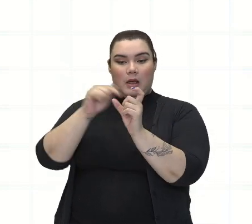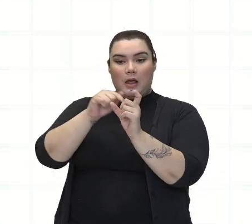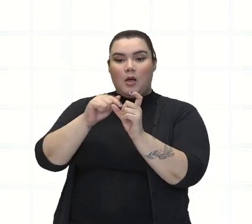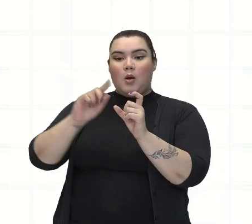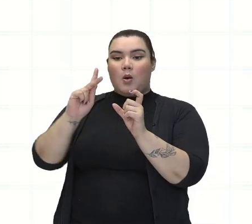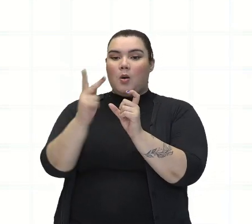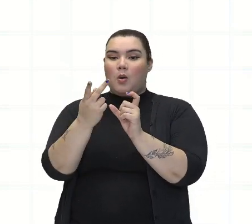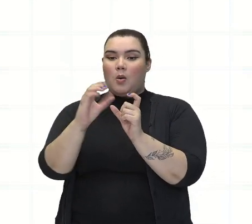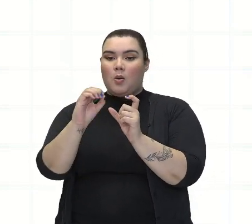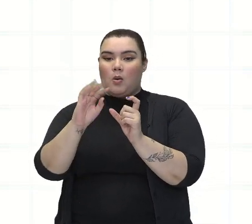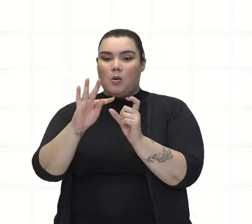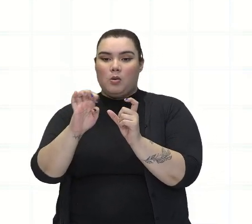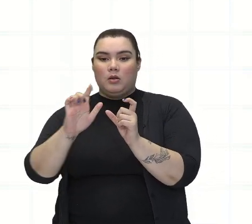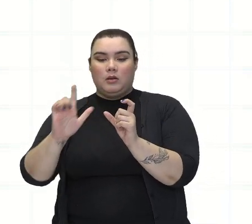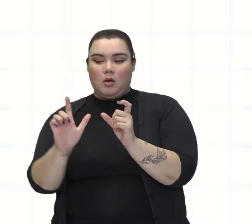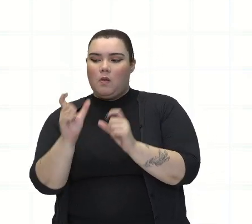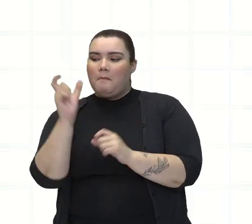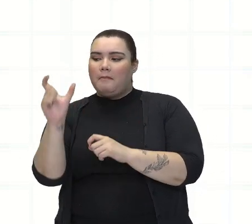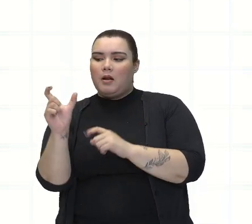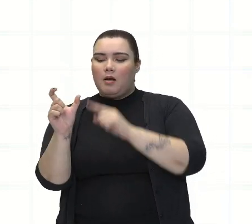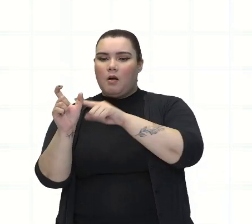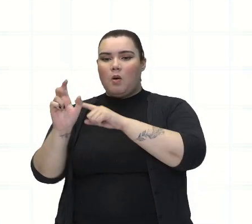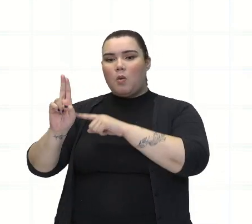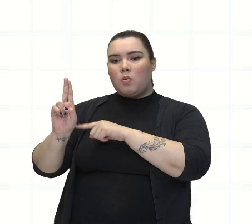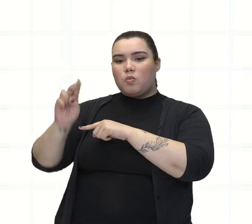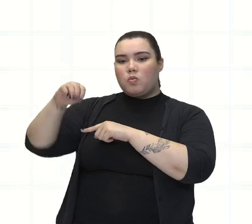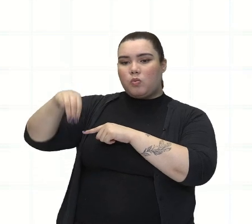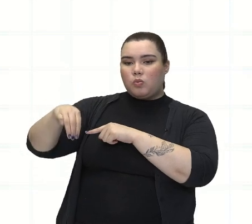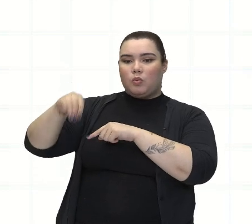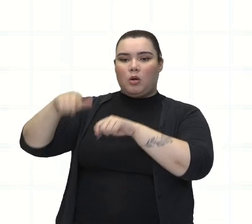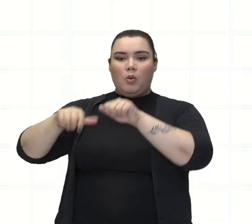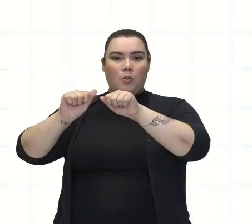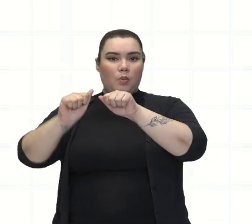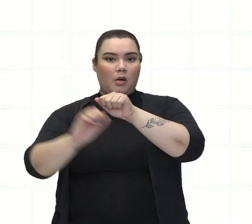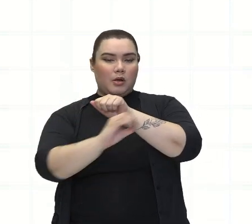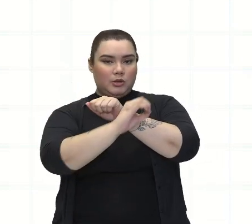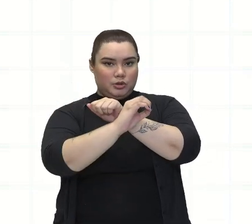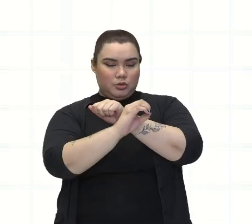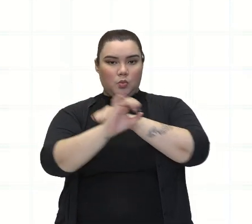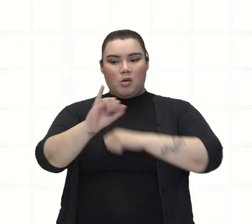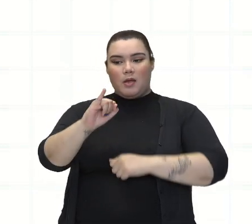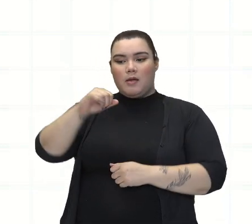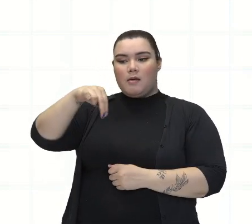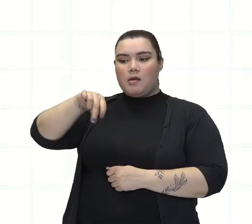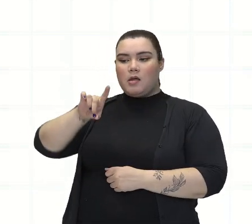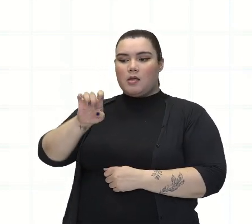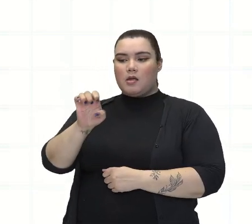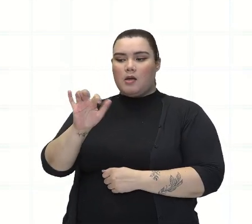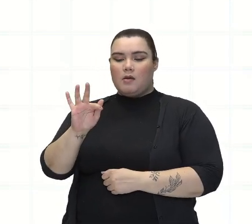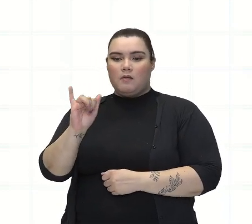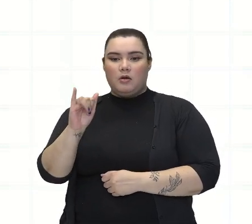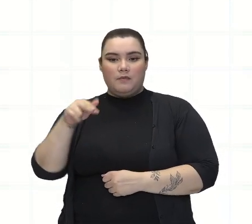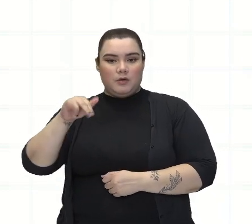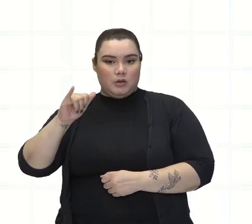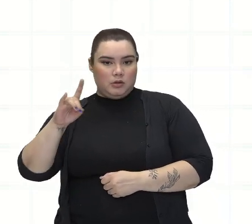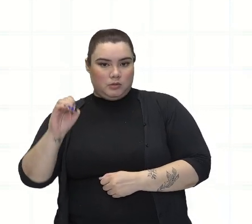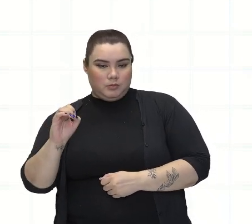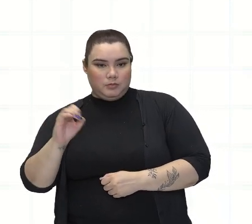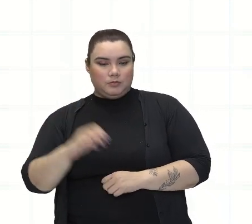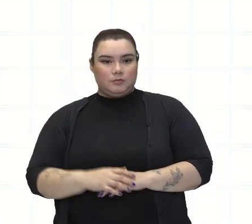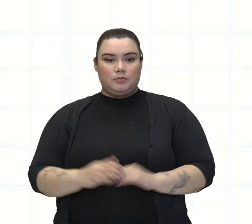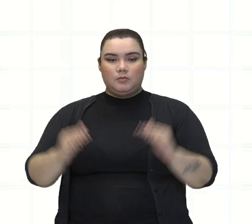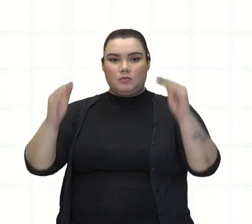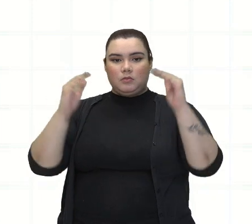hotel qualquer da cidade. Agora, na letra B, nós temos aí,